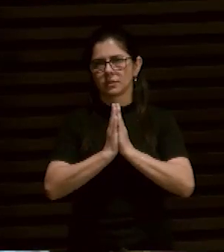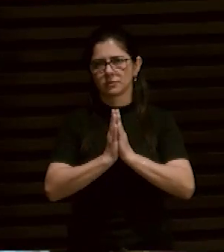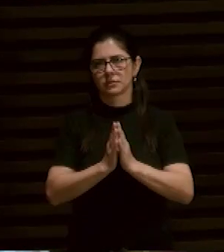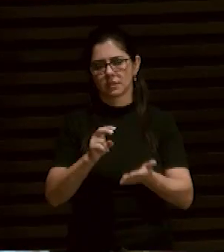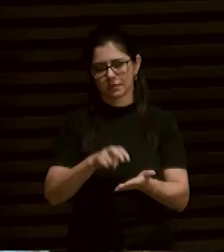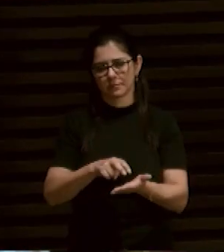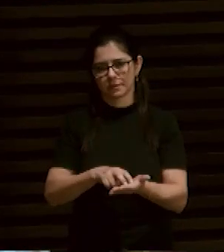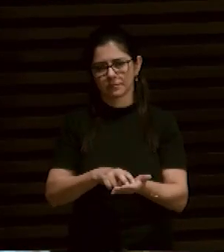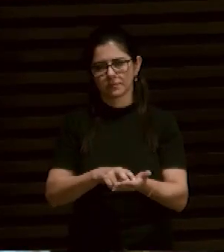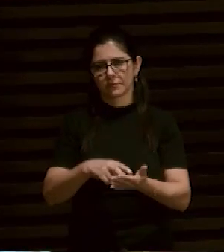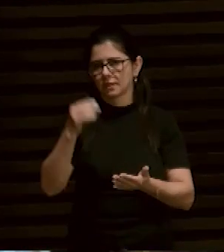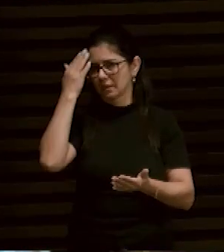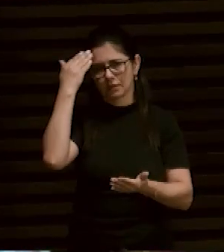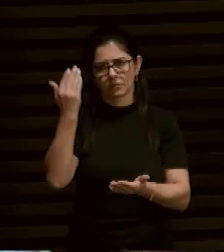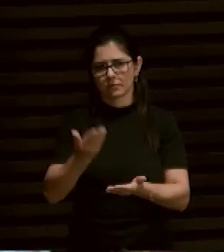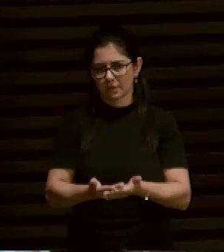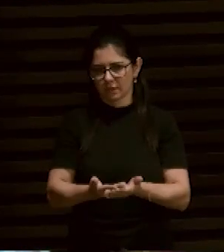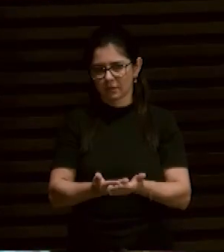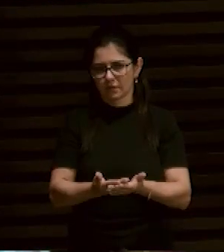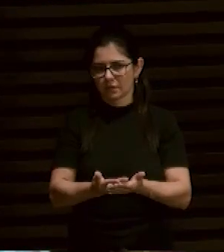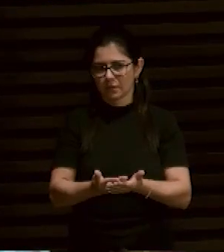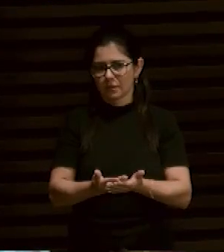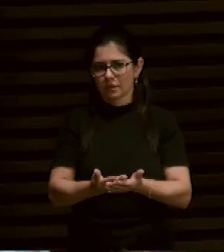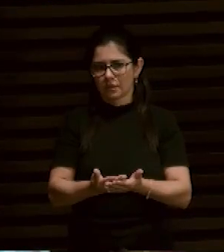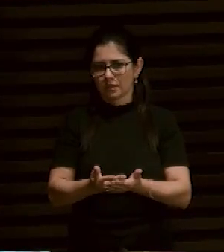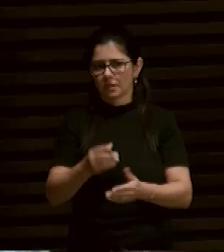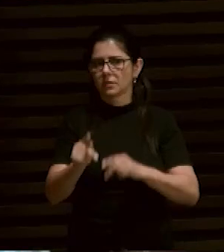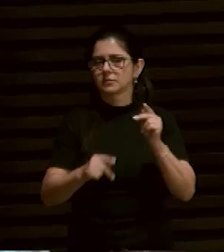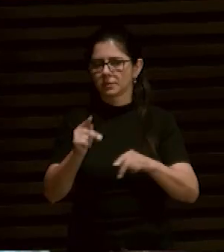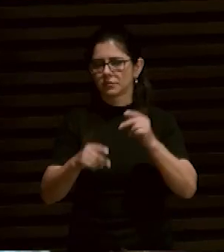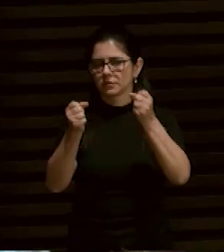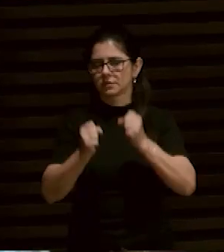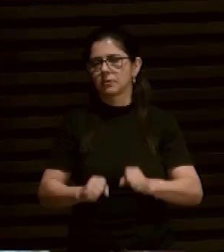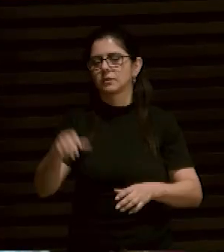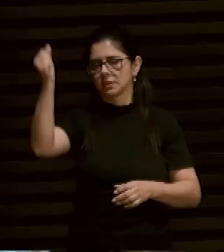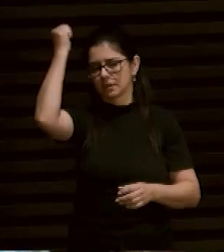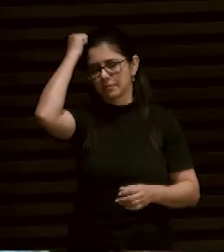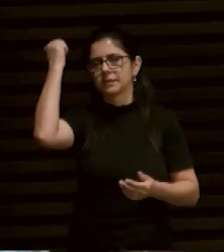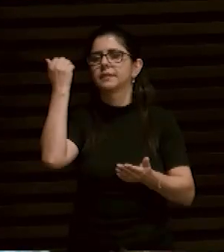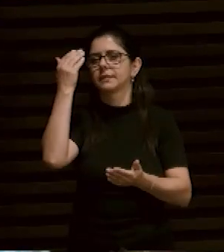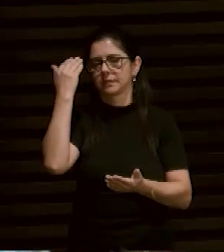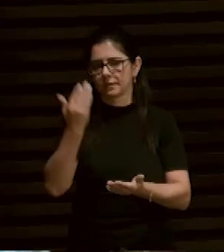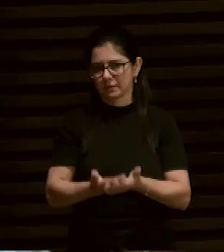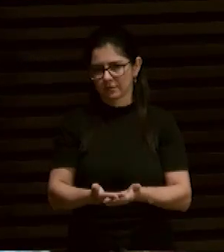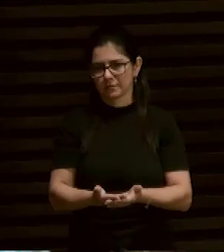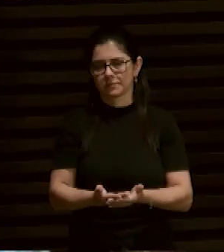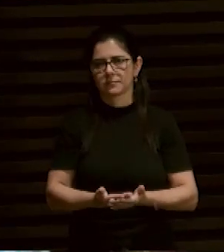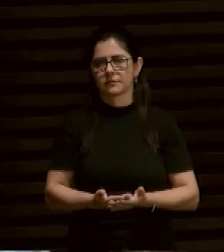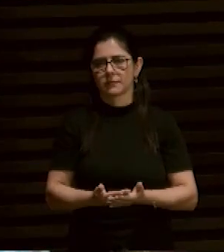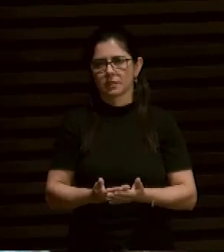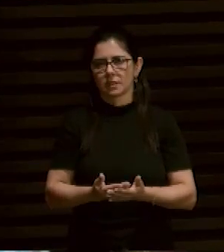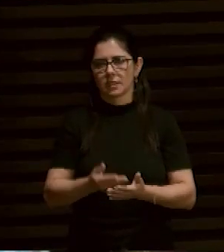ainda não creem no Senhor genuinamente, que eles possam se arrepender e crer, Pai, sabendo que apenas em Cristo